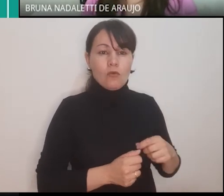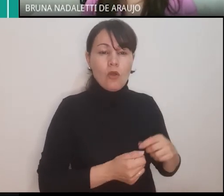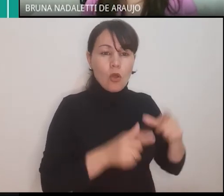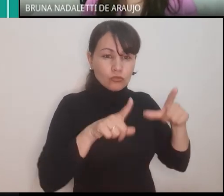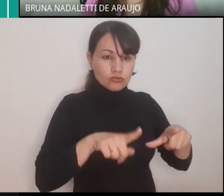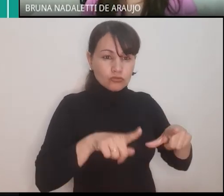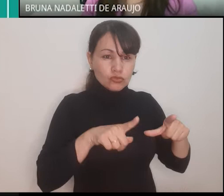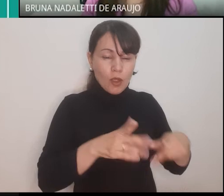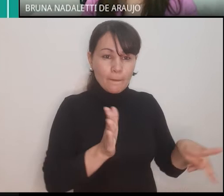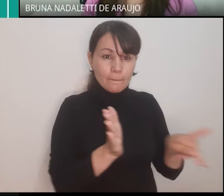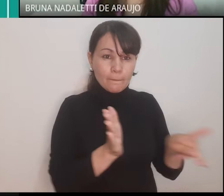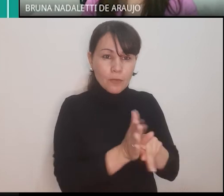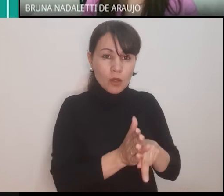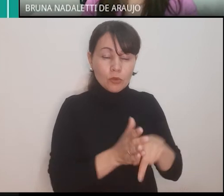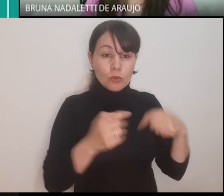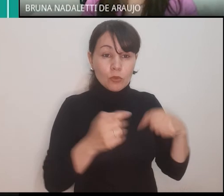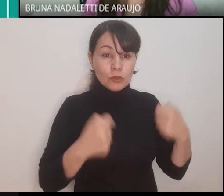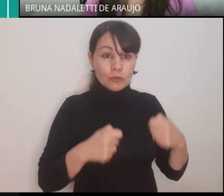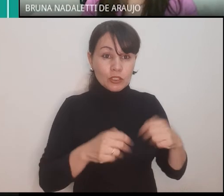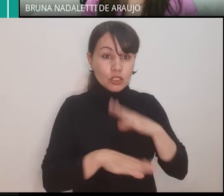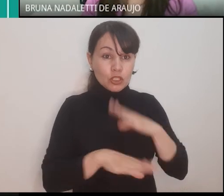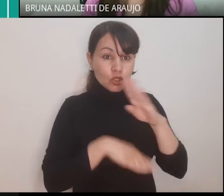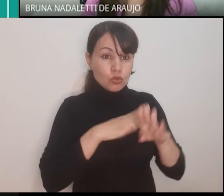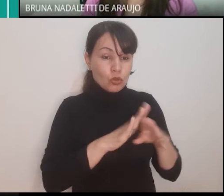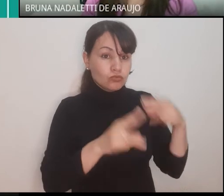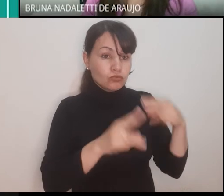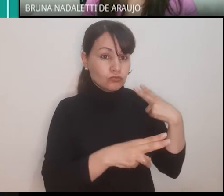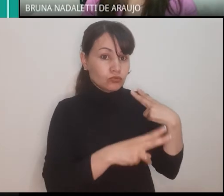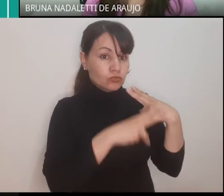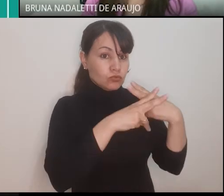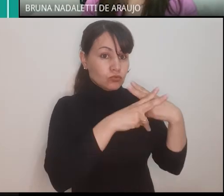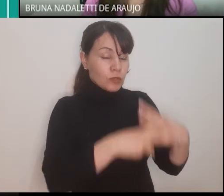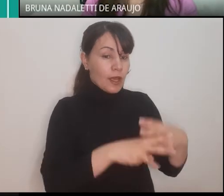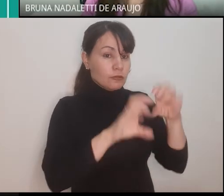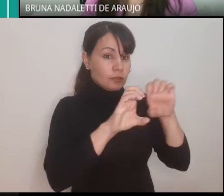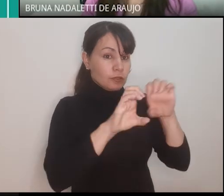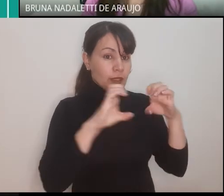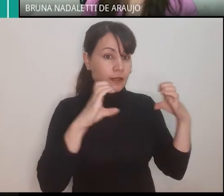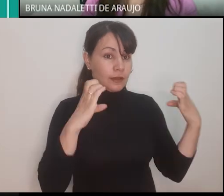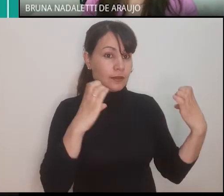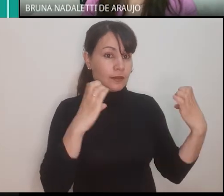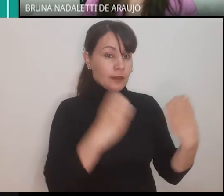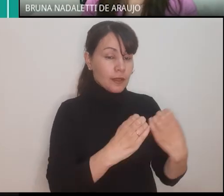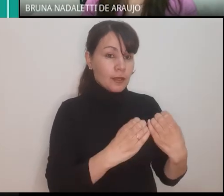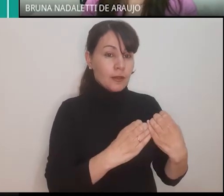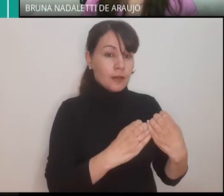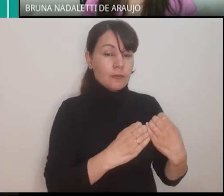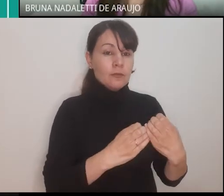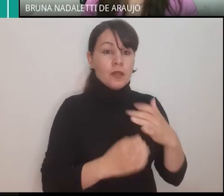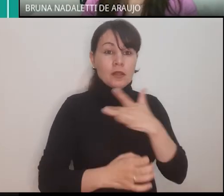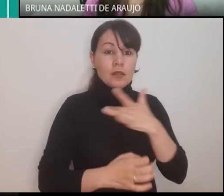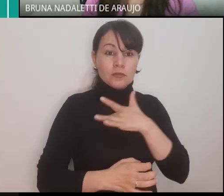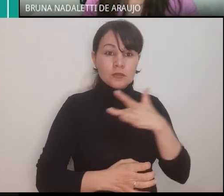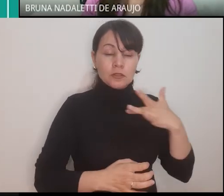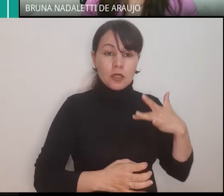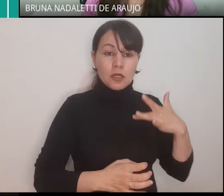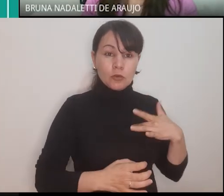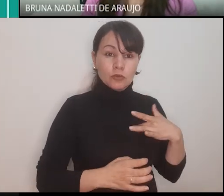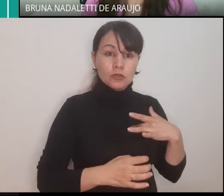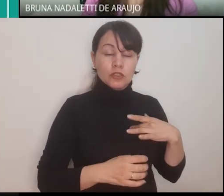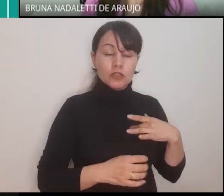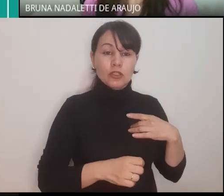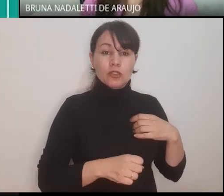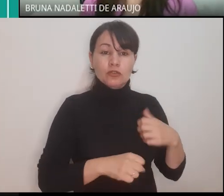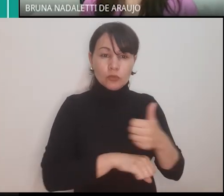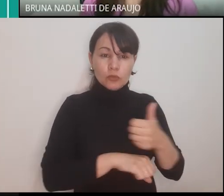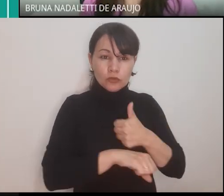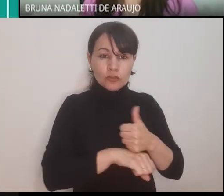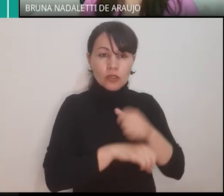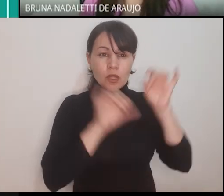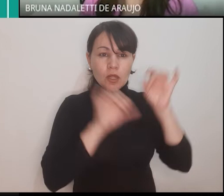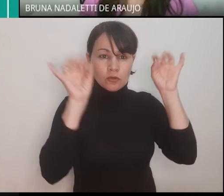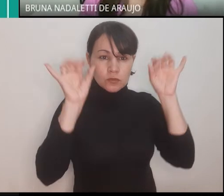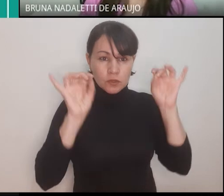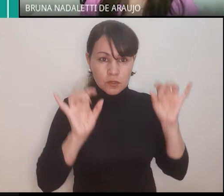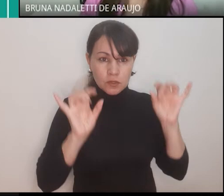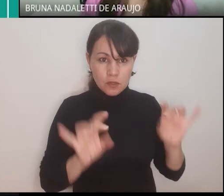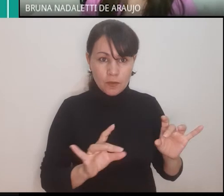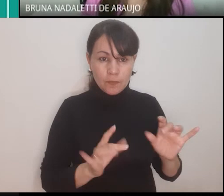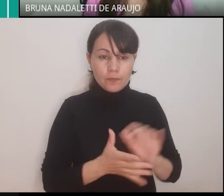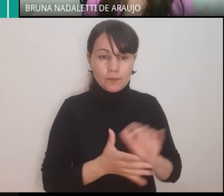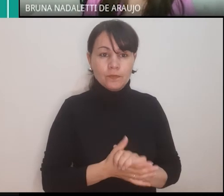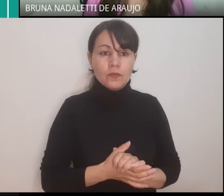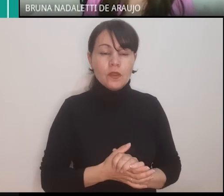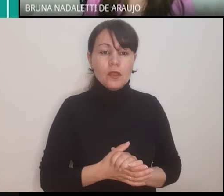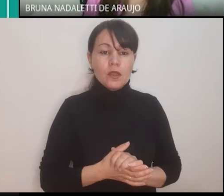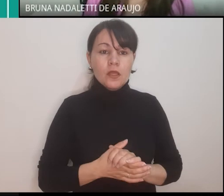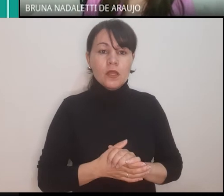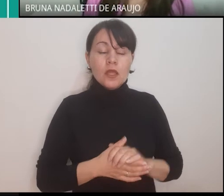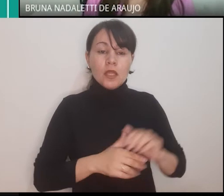precisa de todo um cuidado da equipe de saúde de forma mais especializada. E o transplante renal